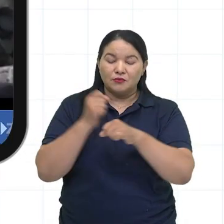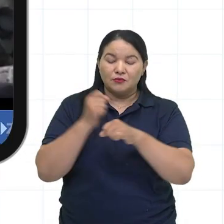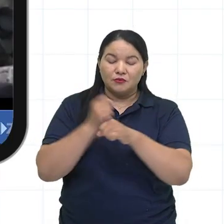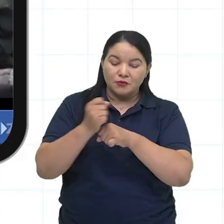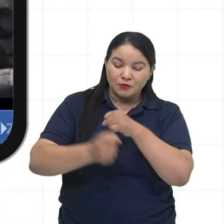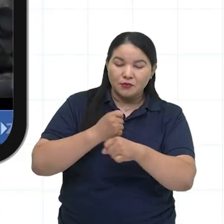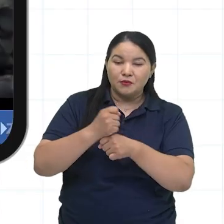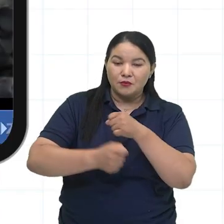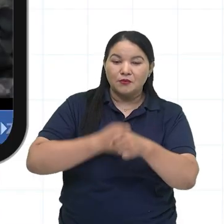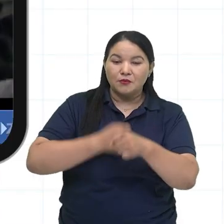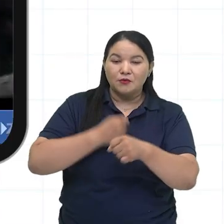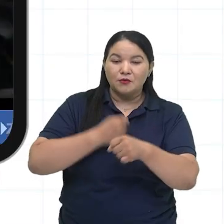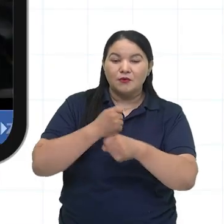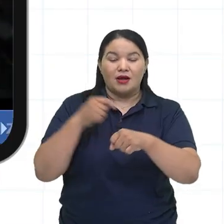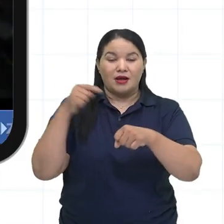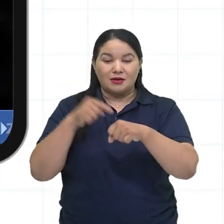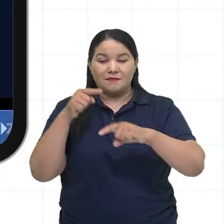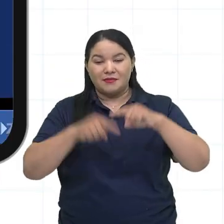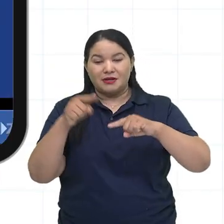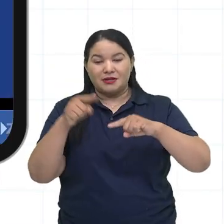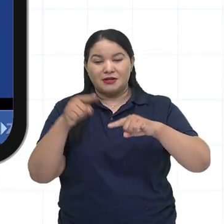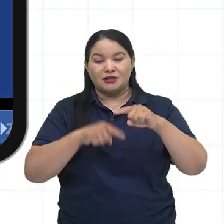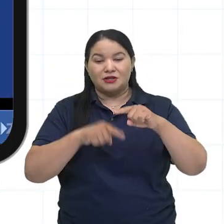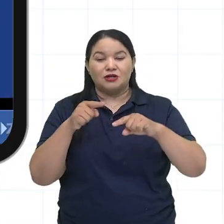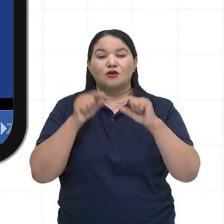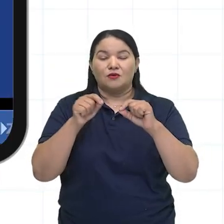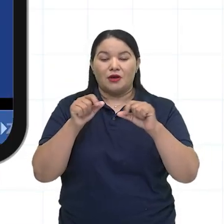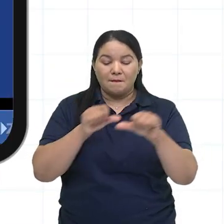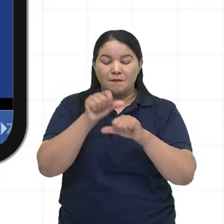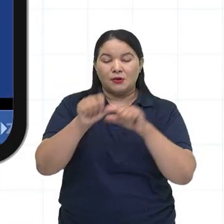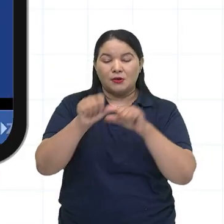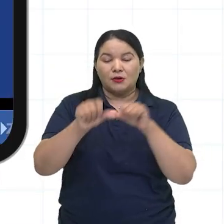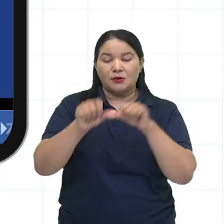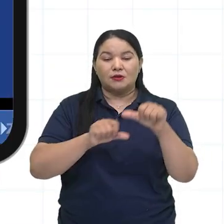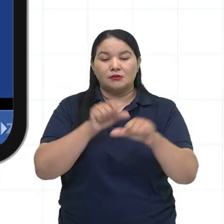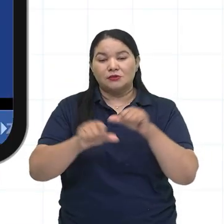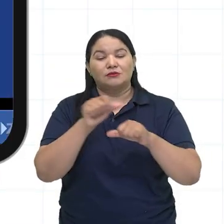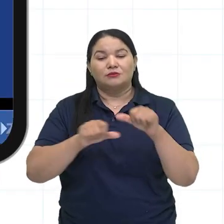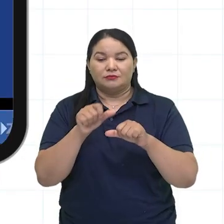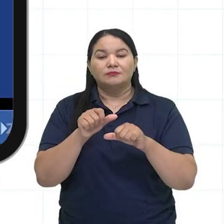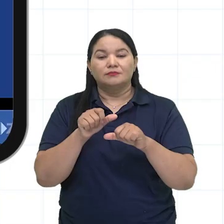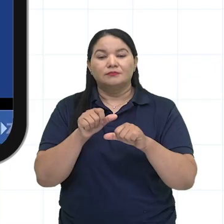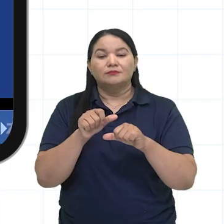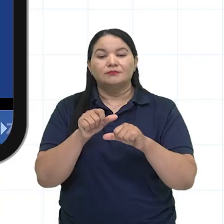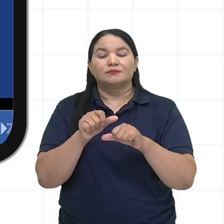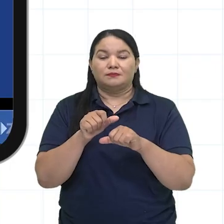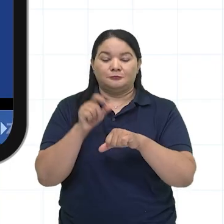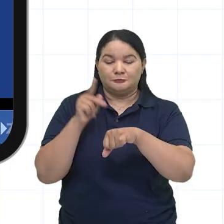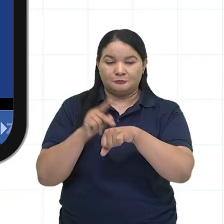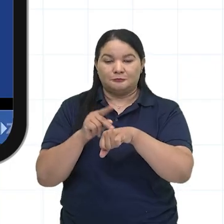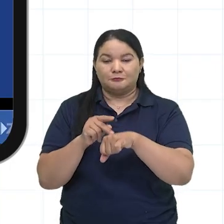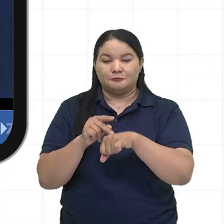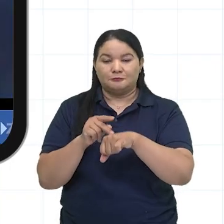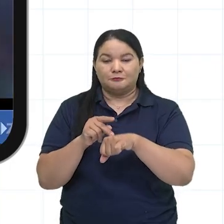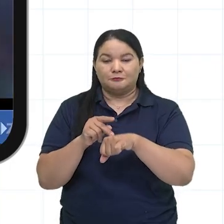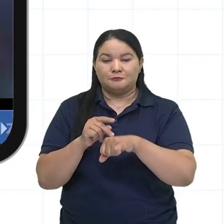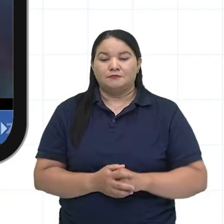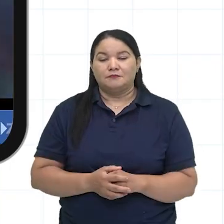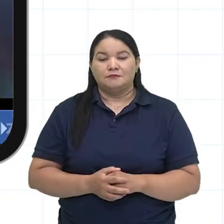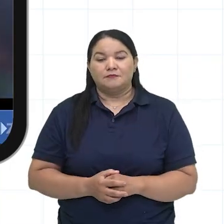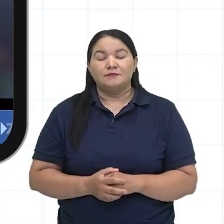vai ocorrendo o quê? O intemperismo, certo? E com a ação